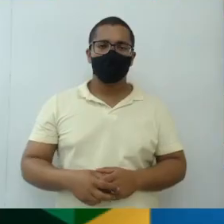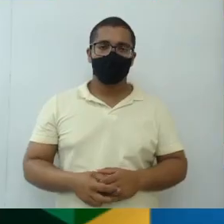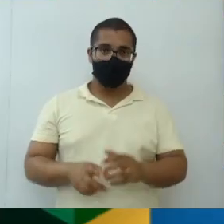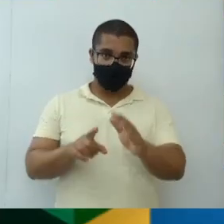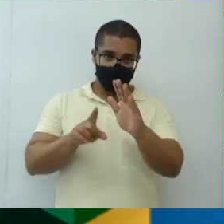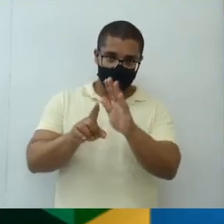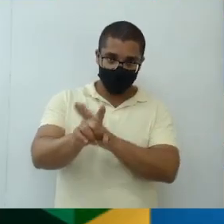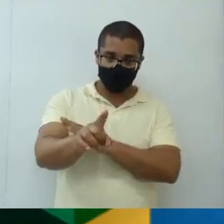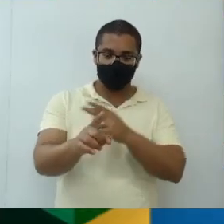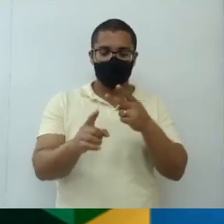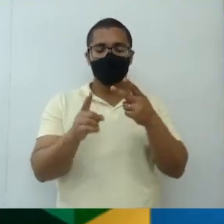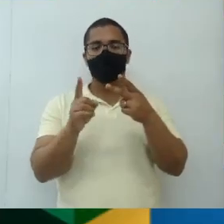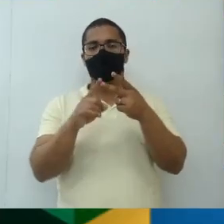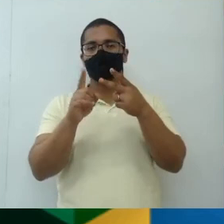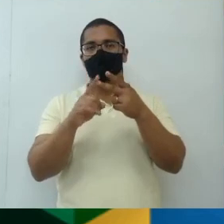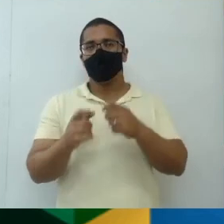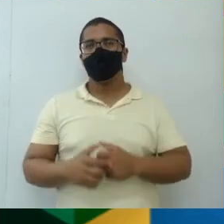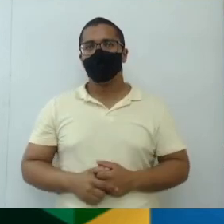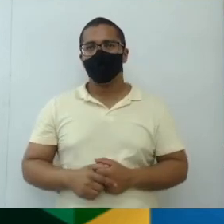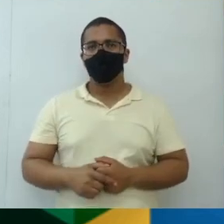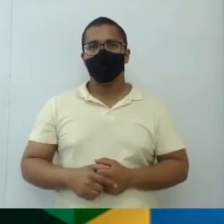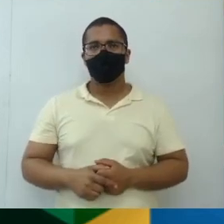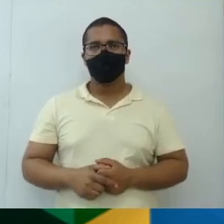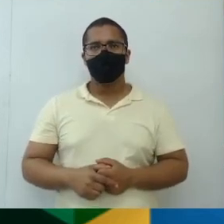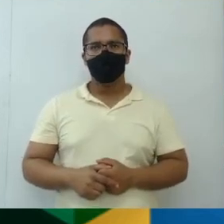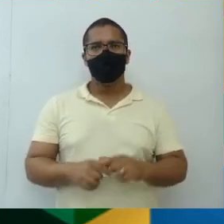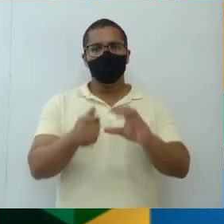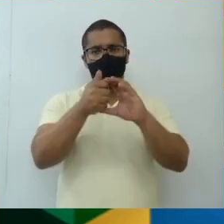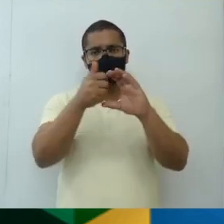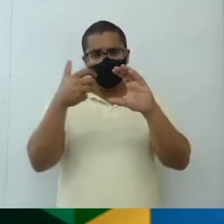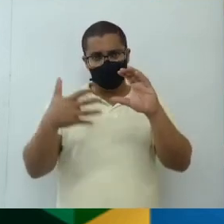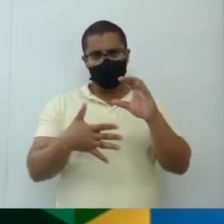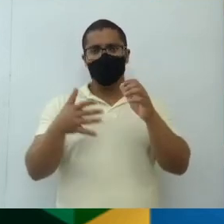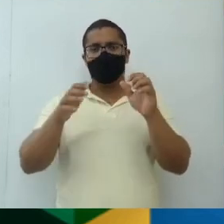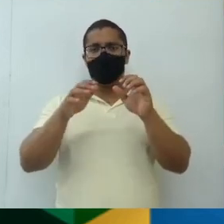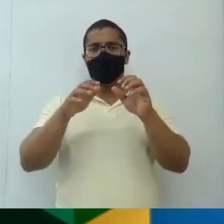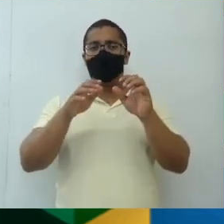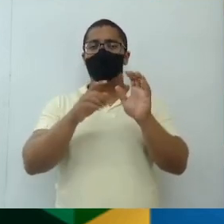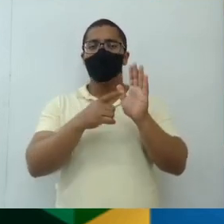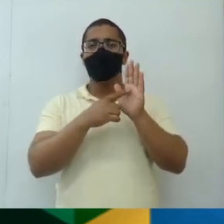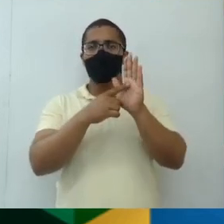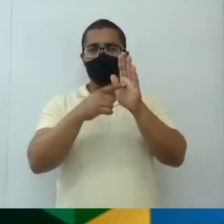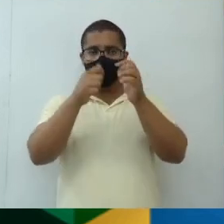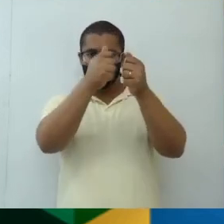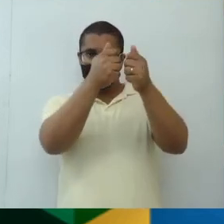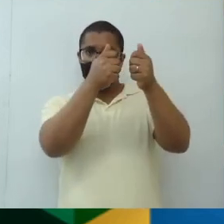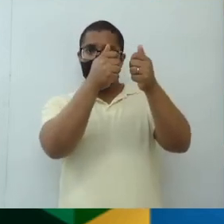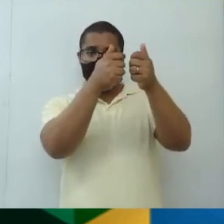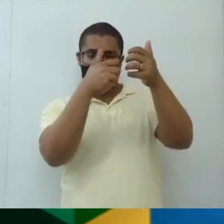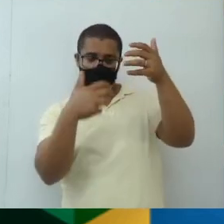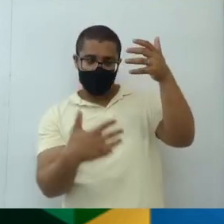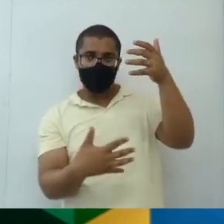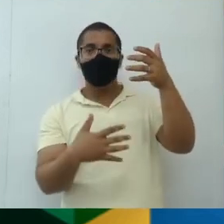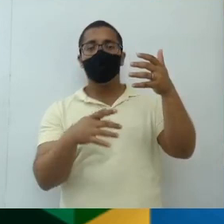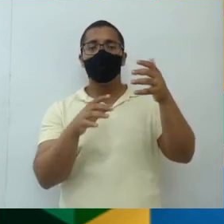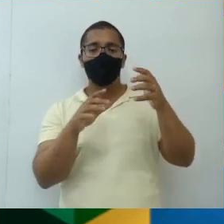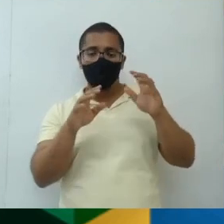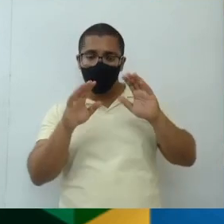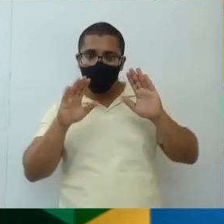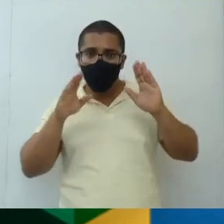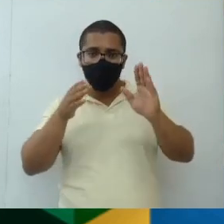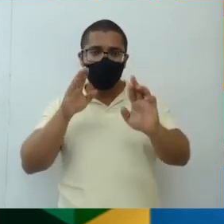dois bota aí e as características descritas abaixo fazem